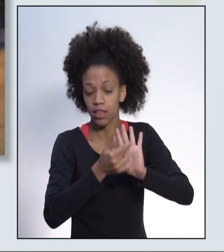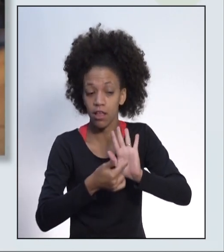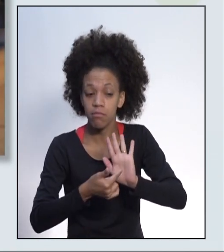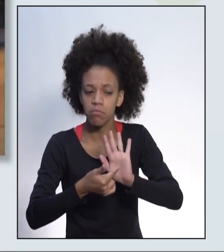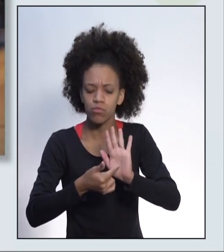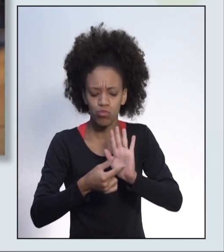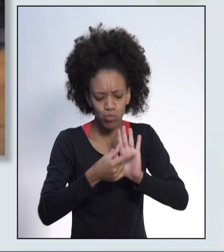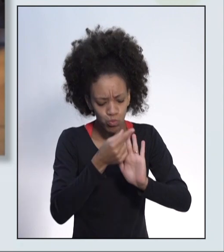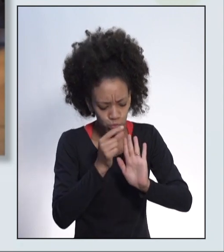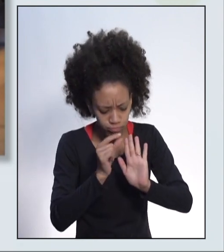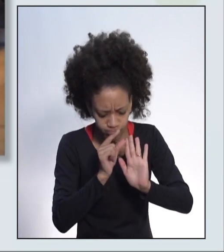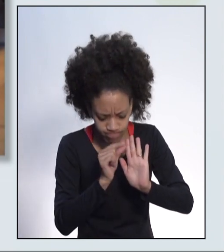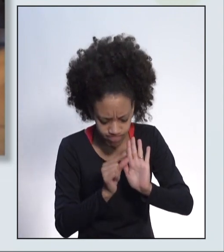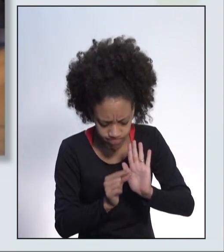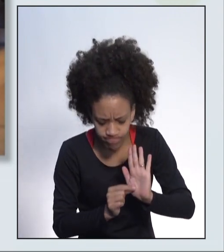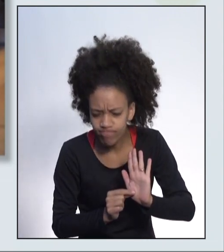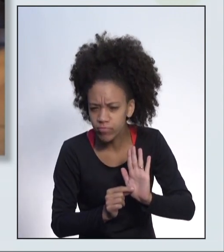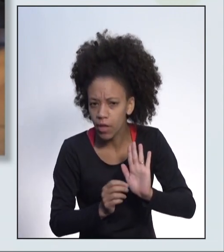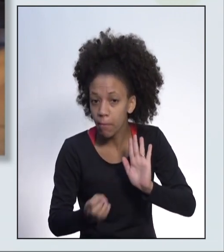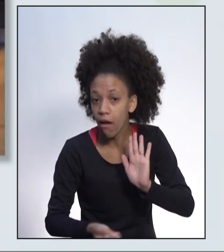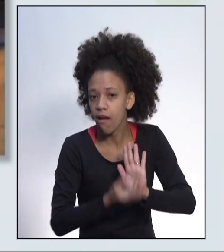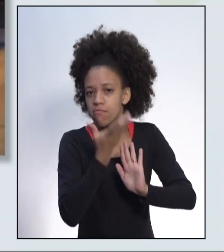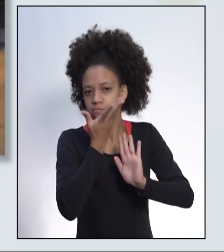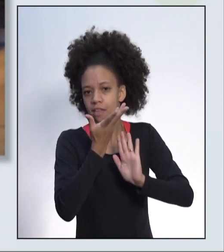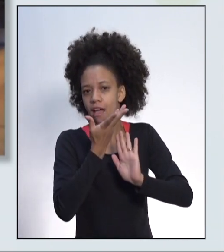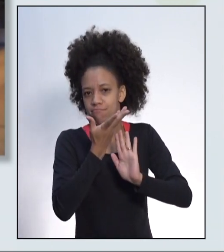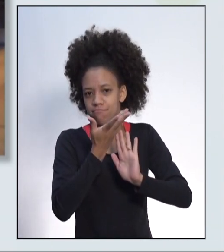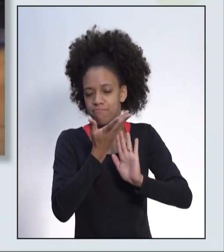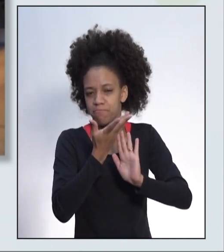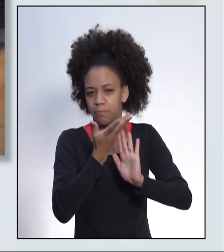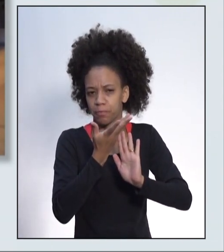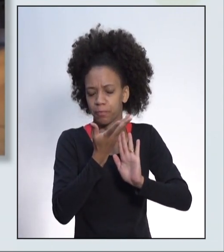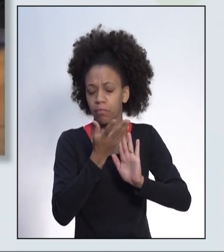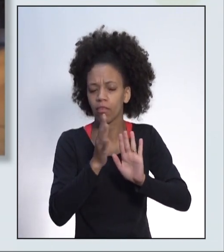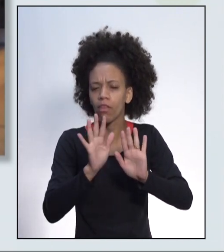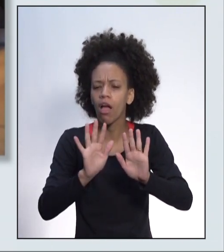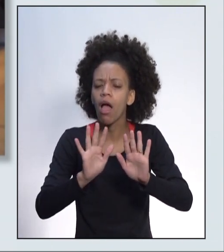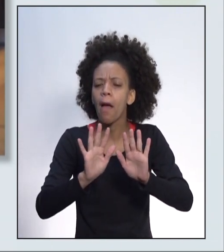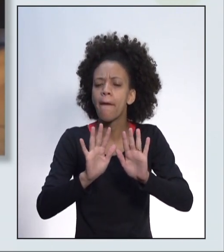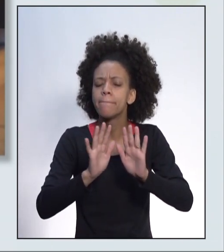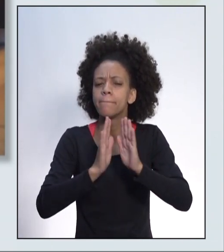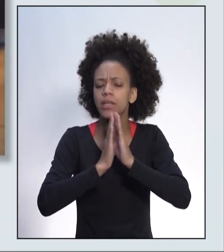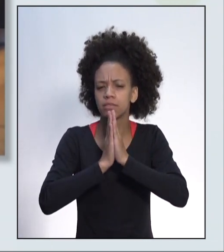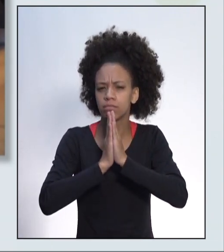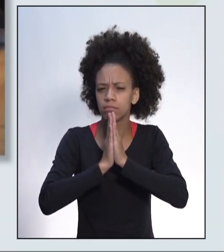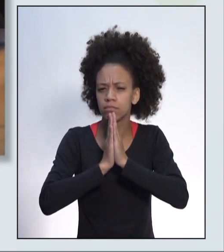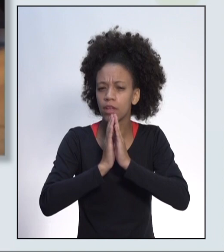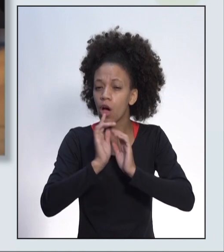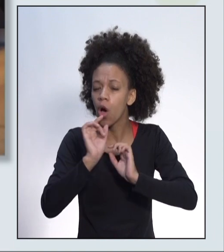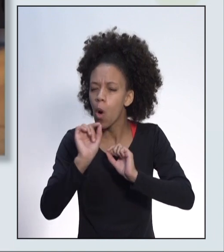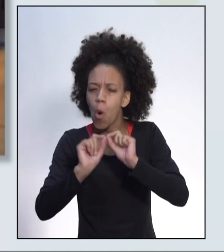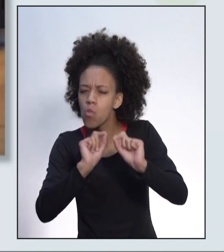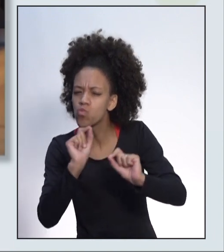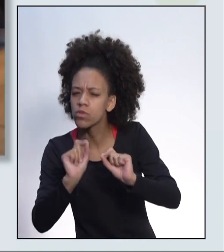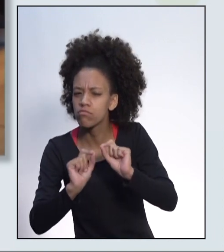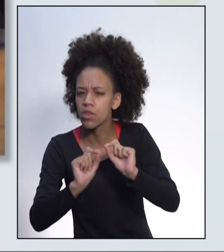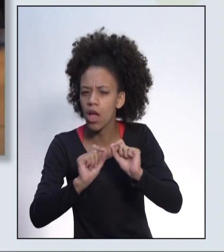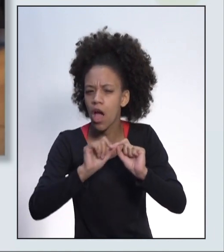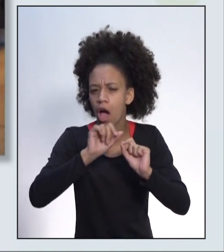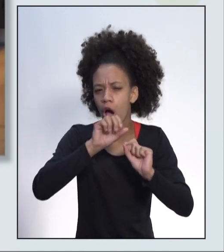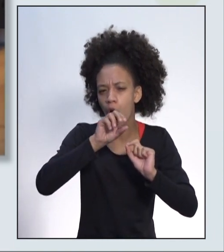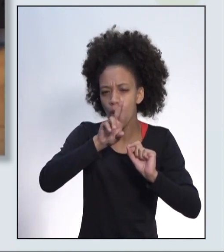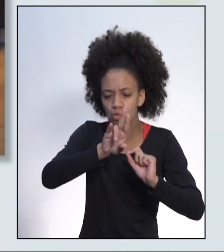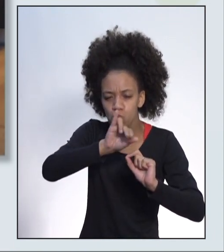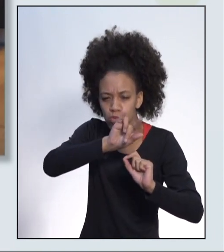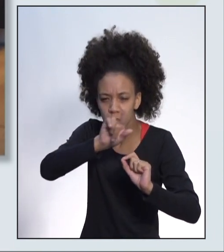revista para criar o meu zine. Então, o que é o zine? Que é o que eu vou